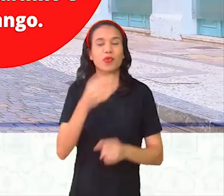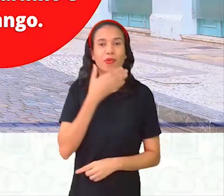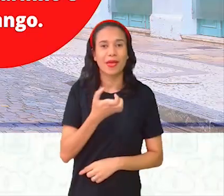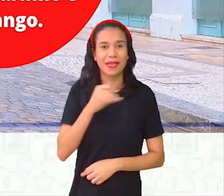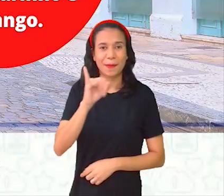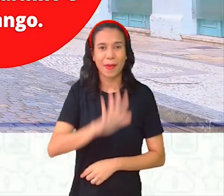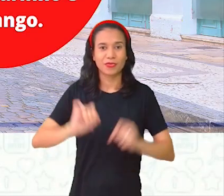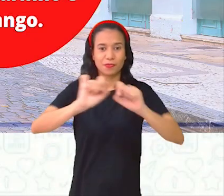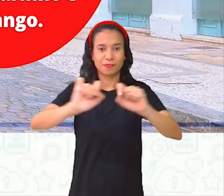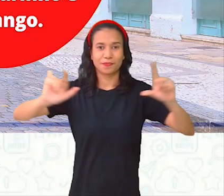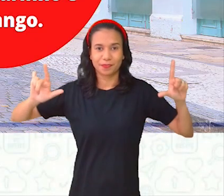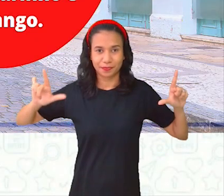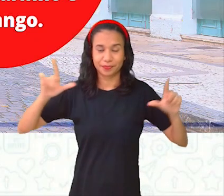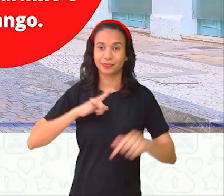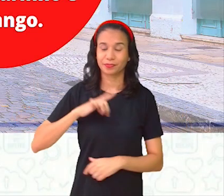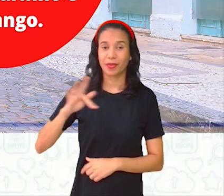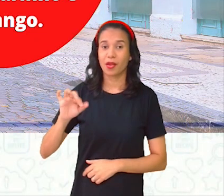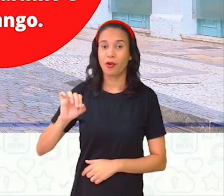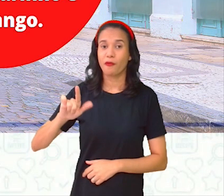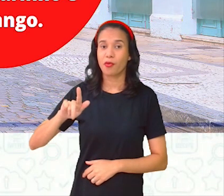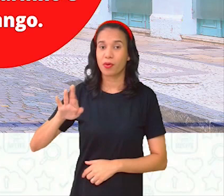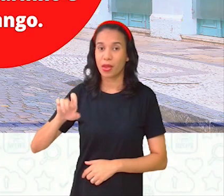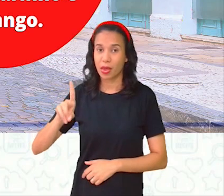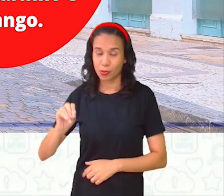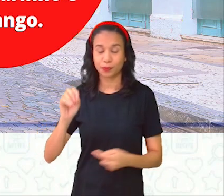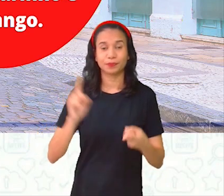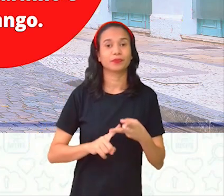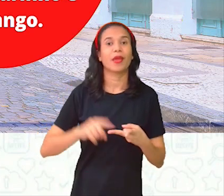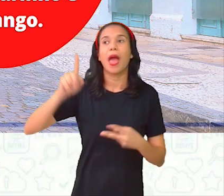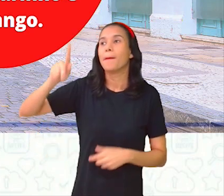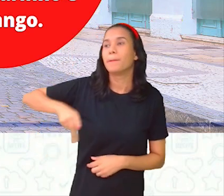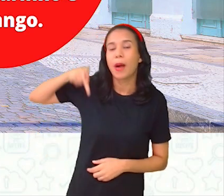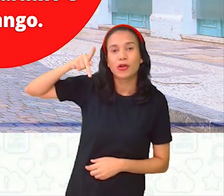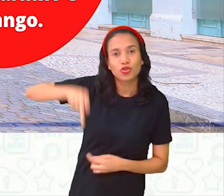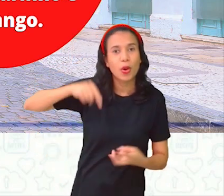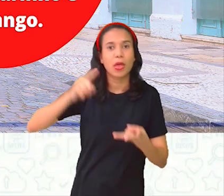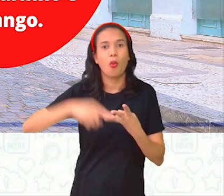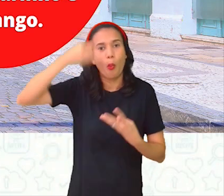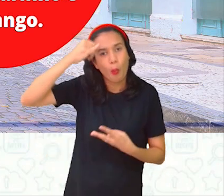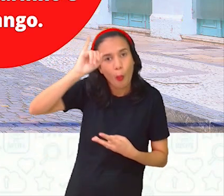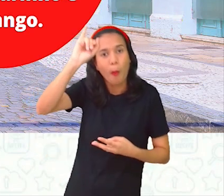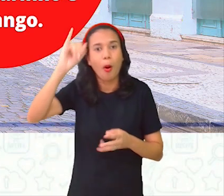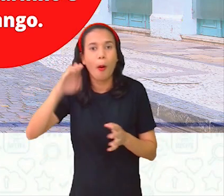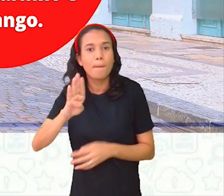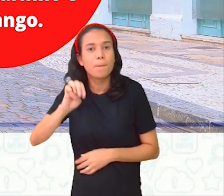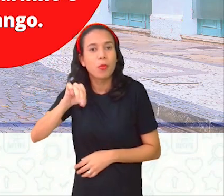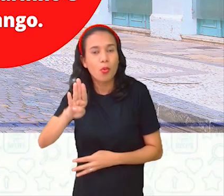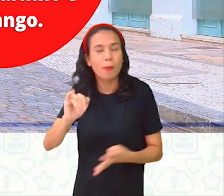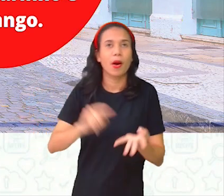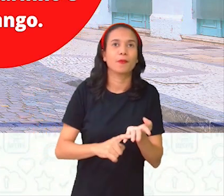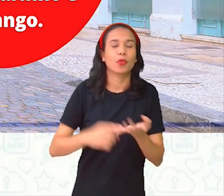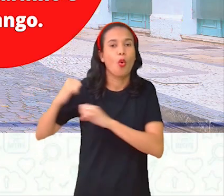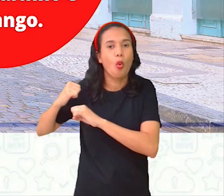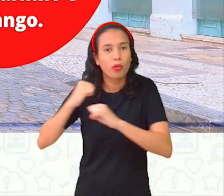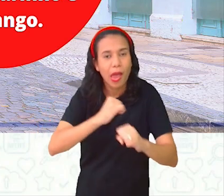maior, por favor. Então, tem os folguedos, né? Que são o pastoril, o Bumba Meu Boi, o guerreiro,